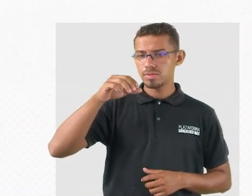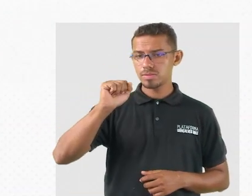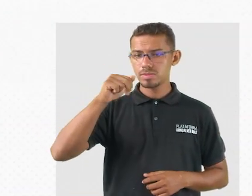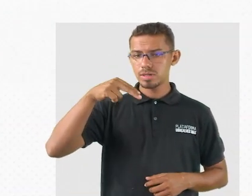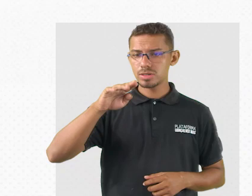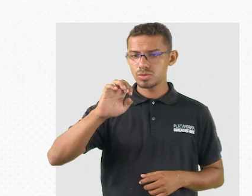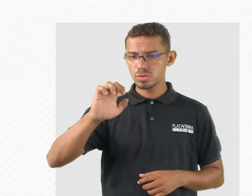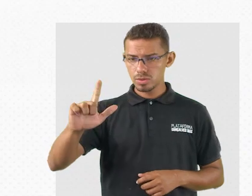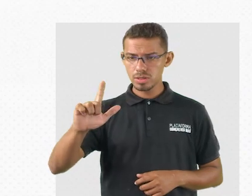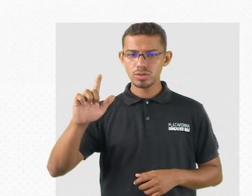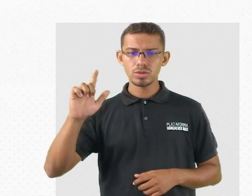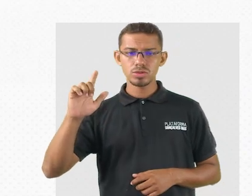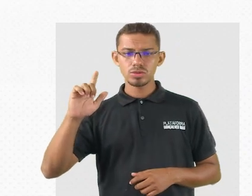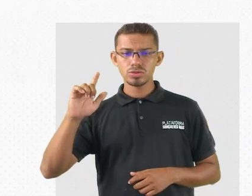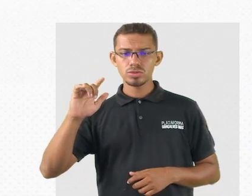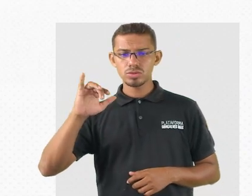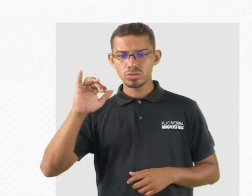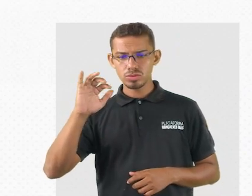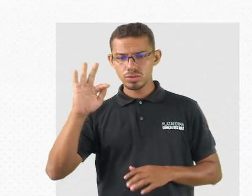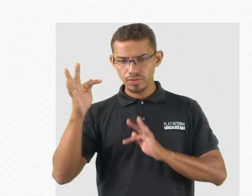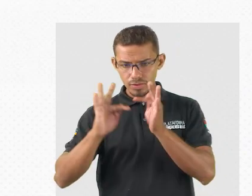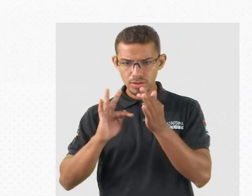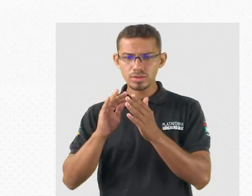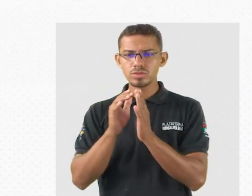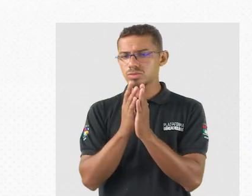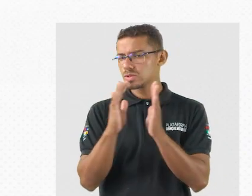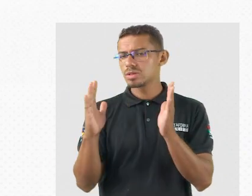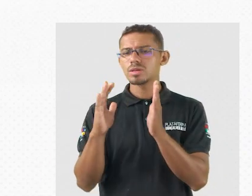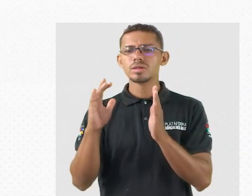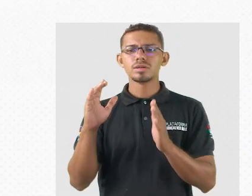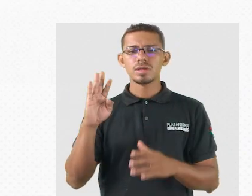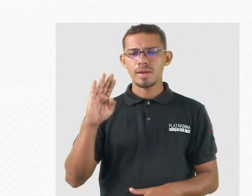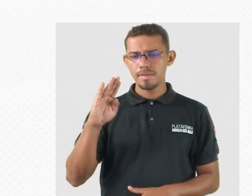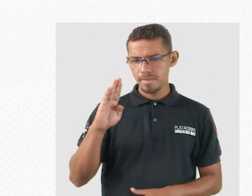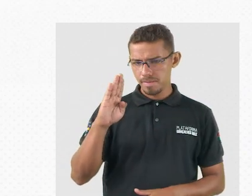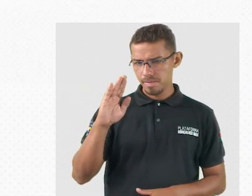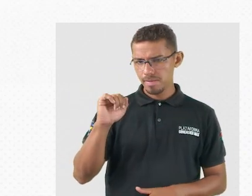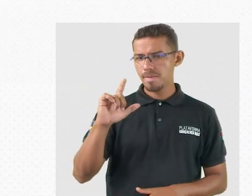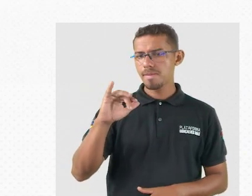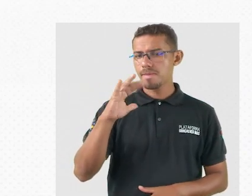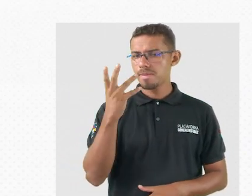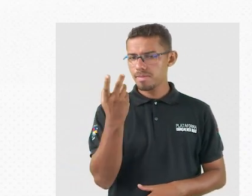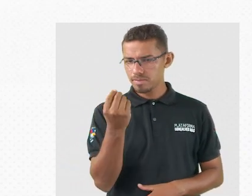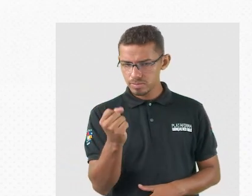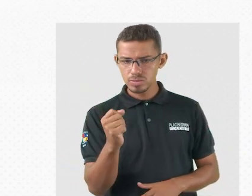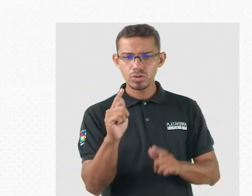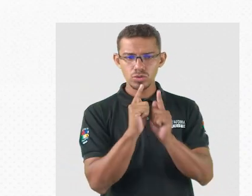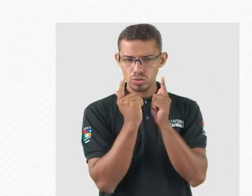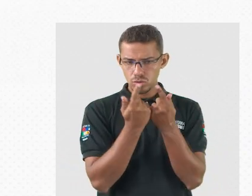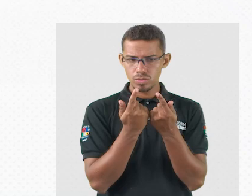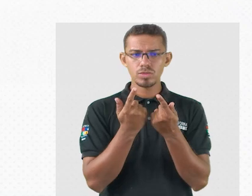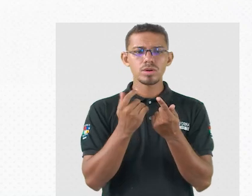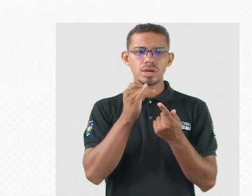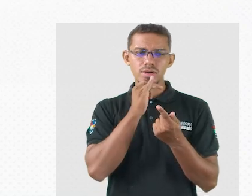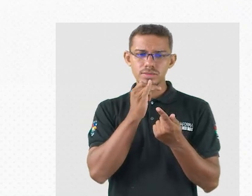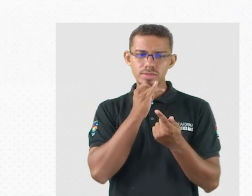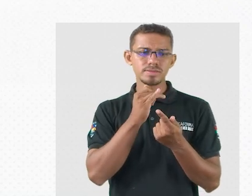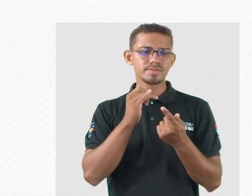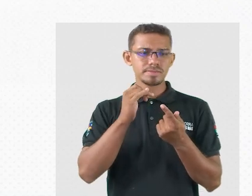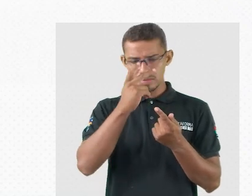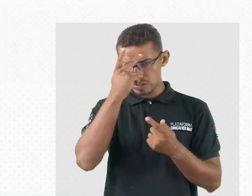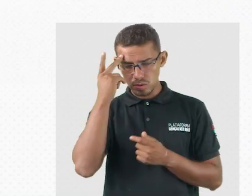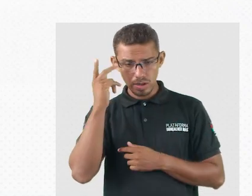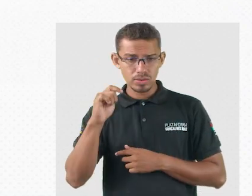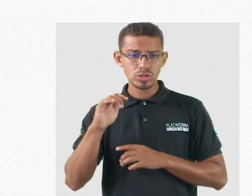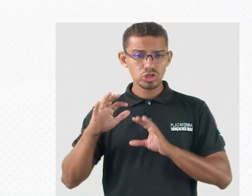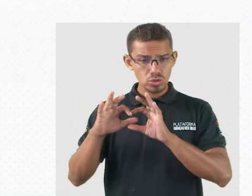é uma outra liderança desse processo, que era artesão de Balaios, né? Ele formou um grupo armado após um incidente pessoal e